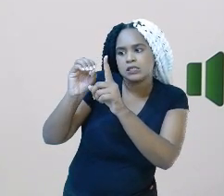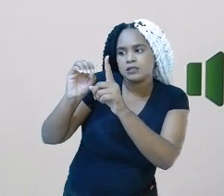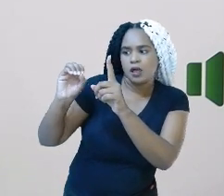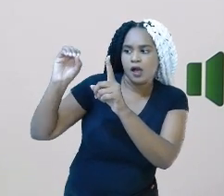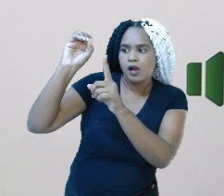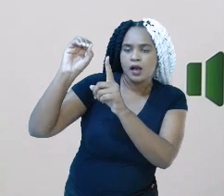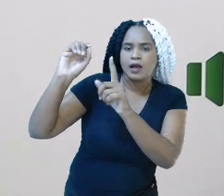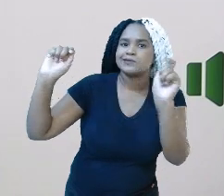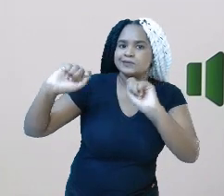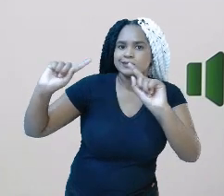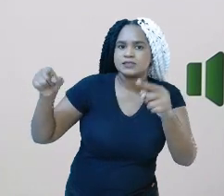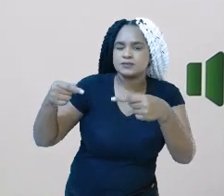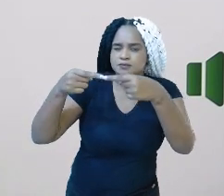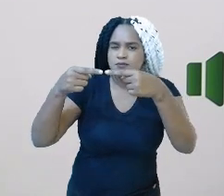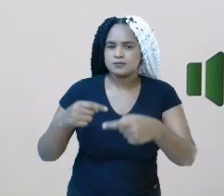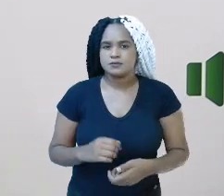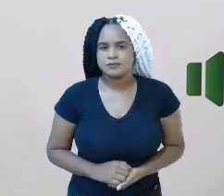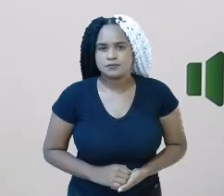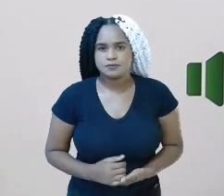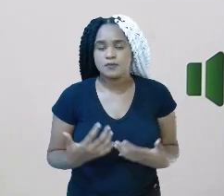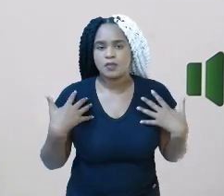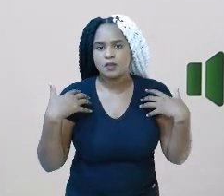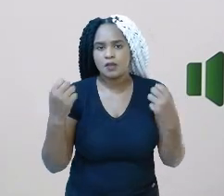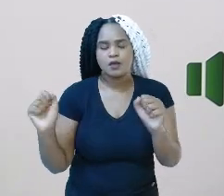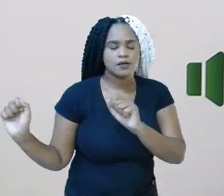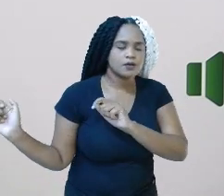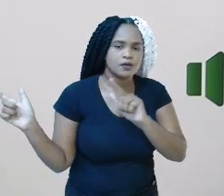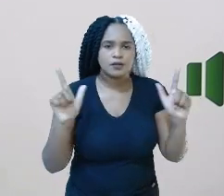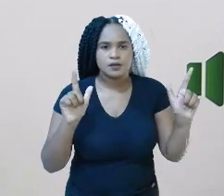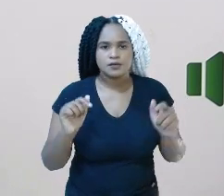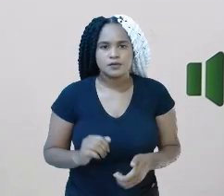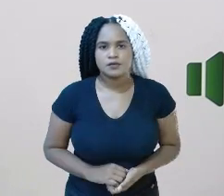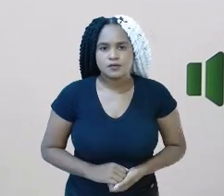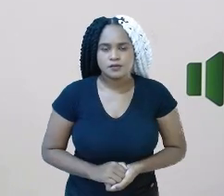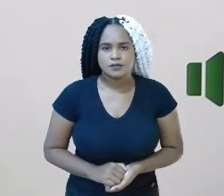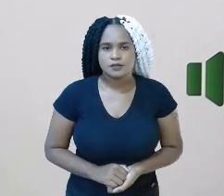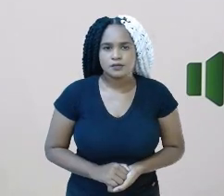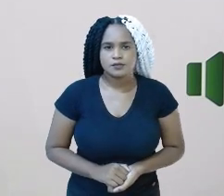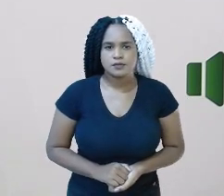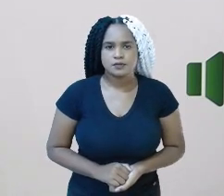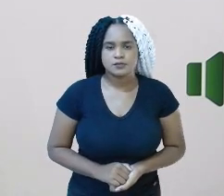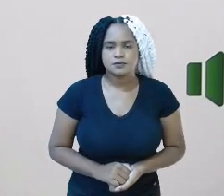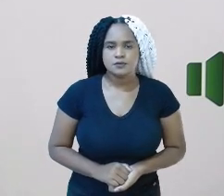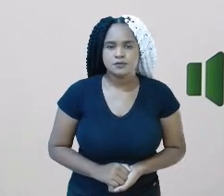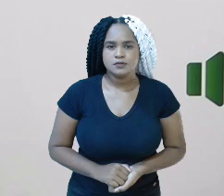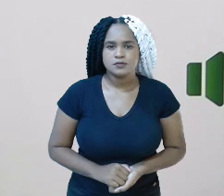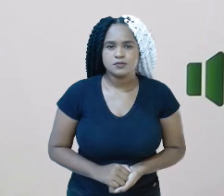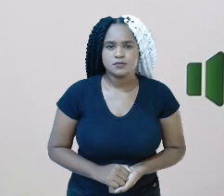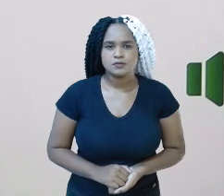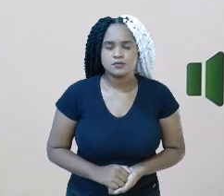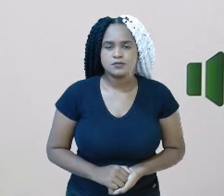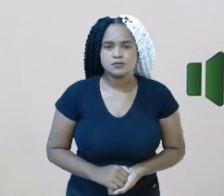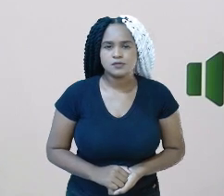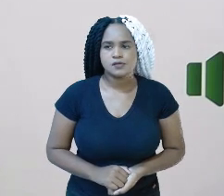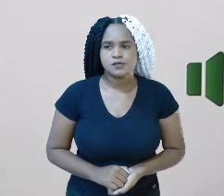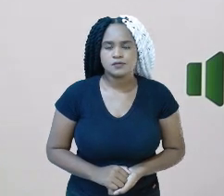são definidas. Vamos lá para a próxima imagem. Vamos lá.